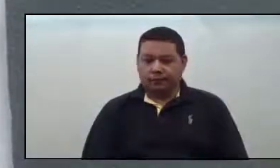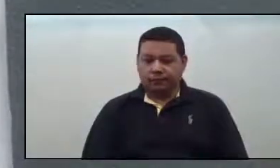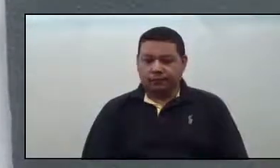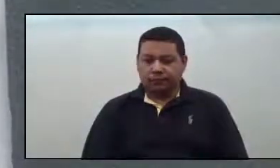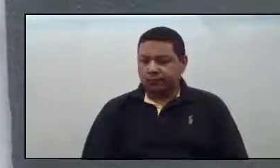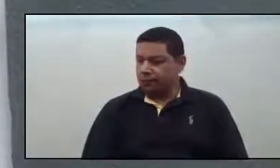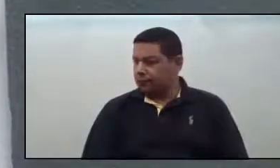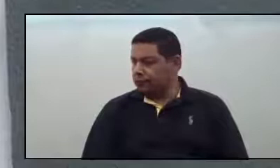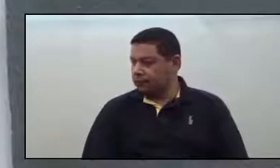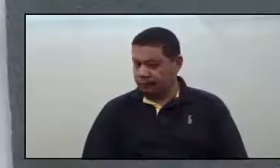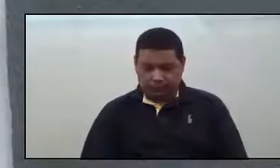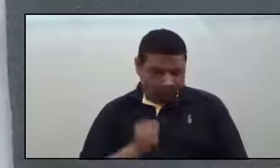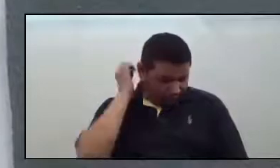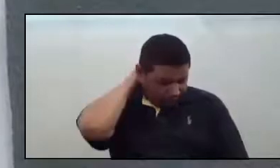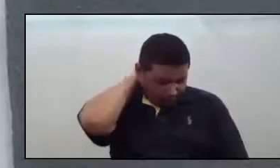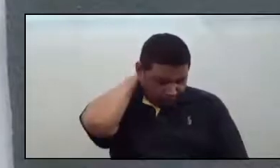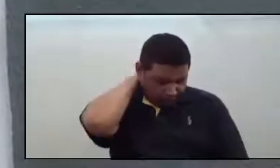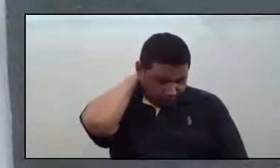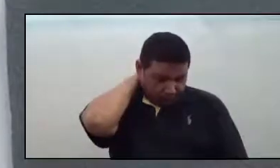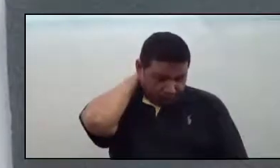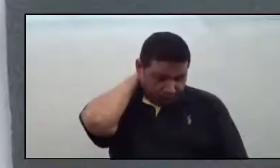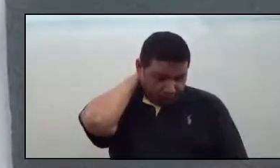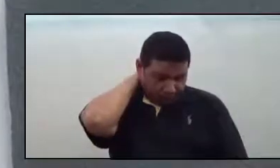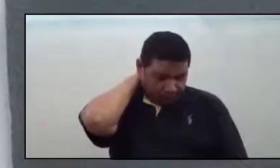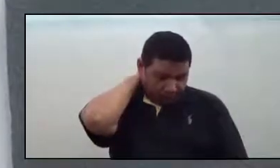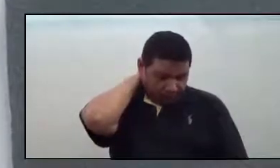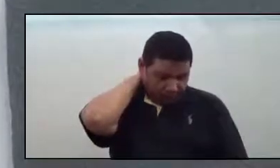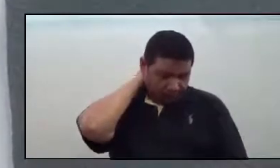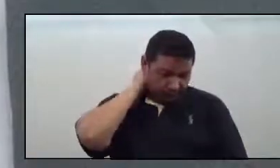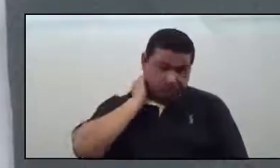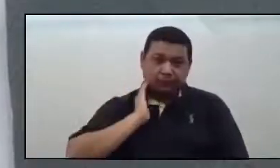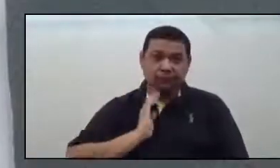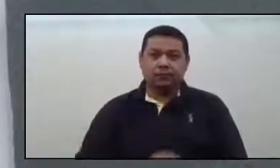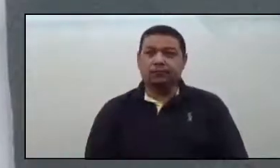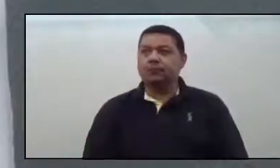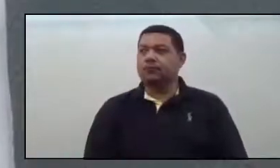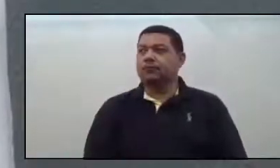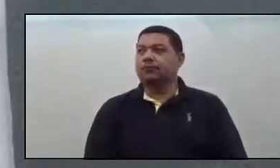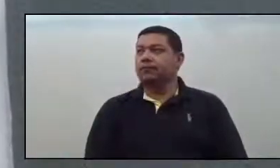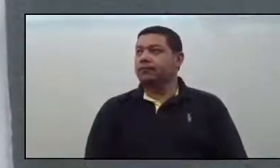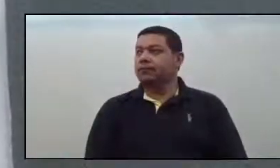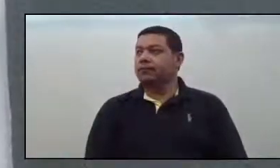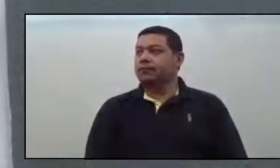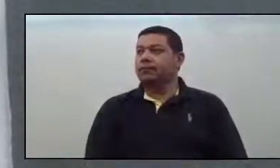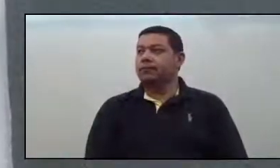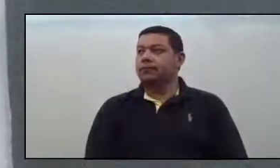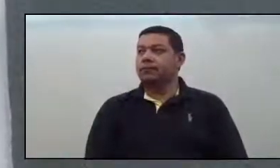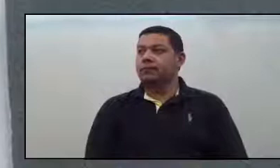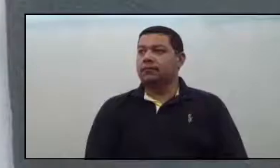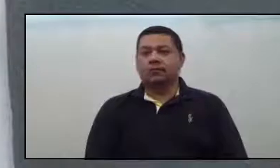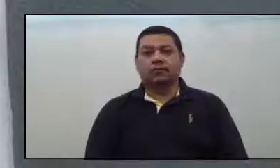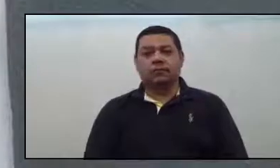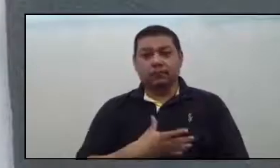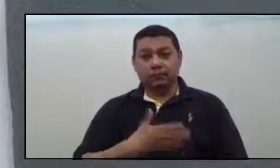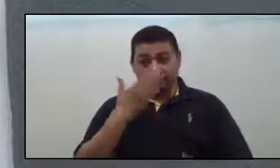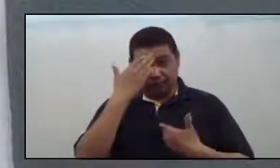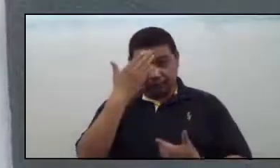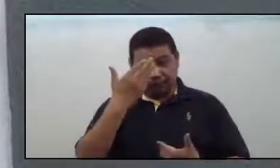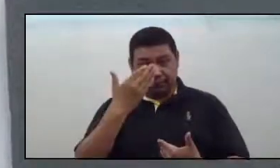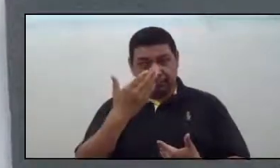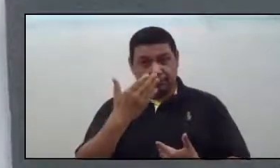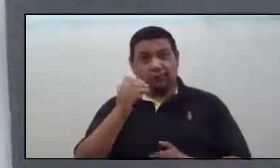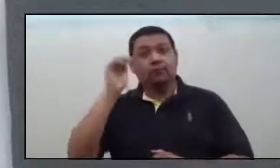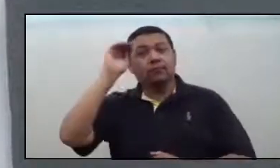Aí, Capiche, Queria aqui agradecer o prefeito Adaito